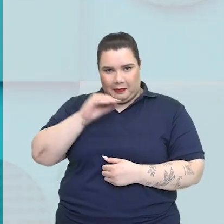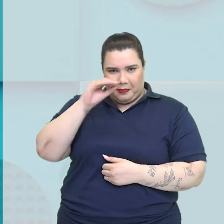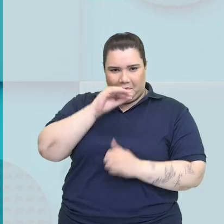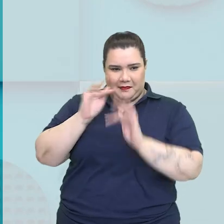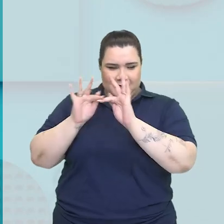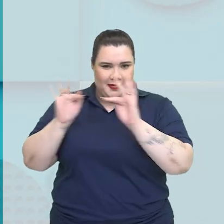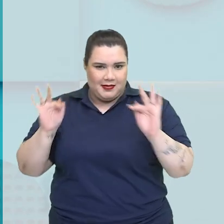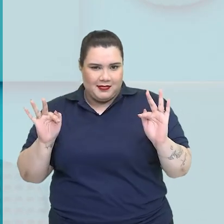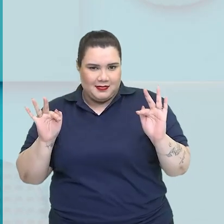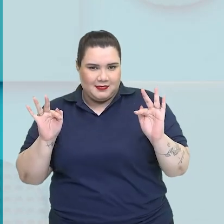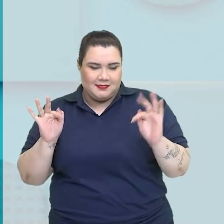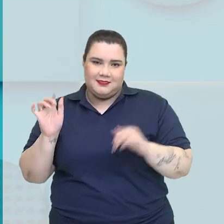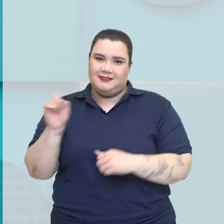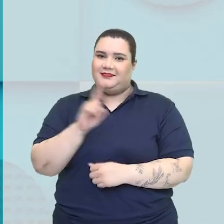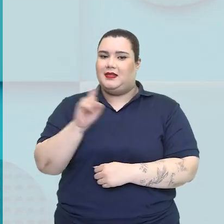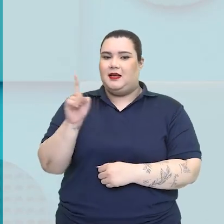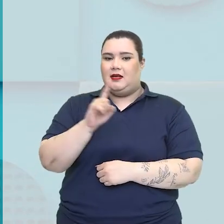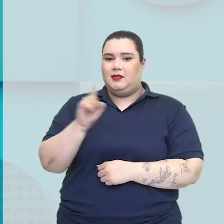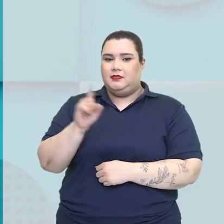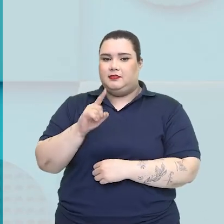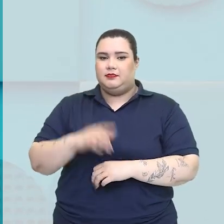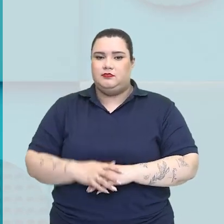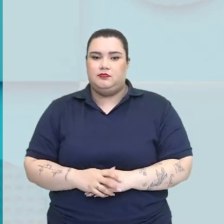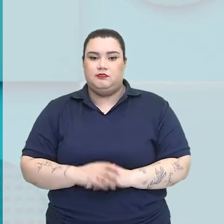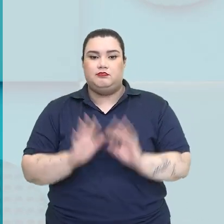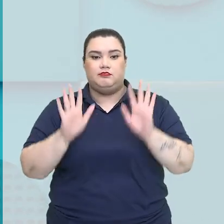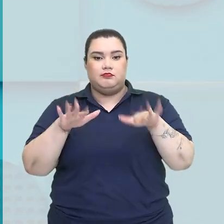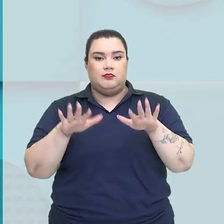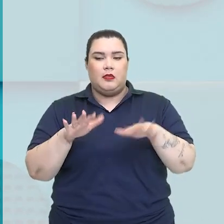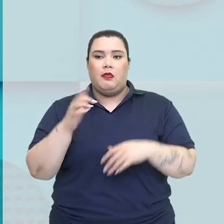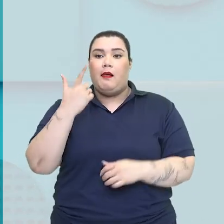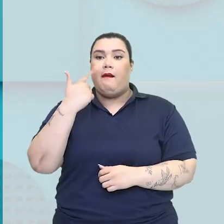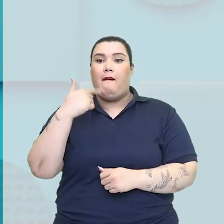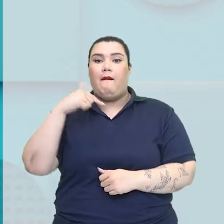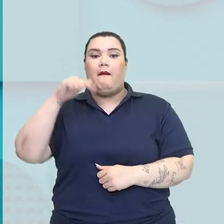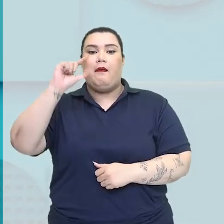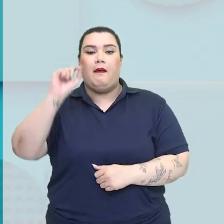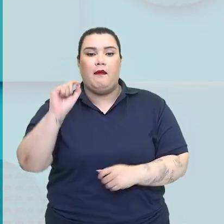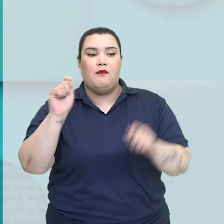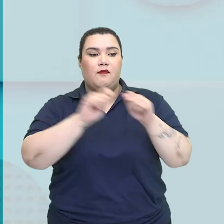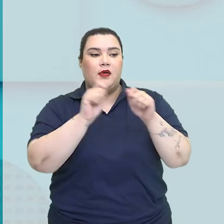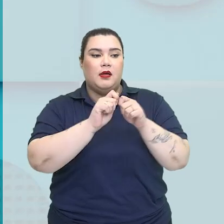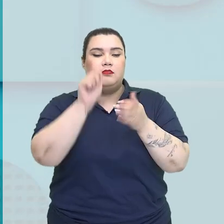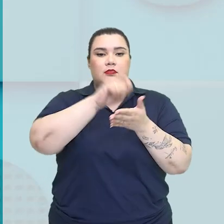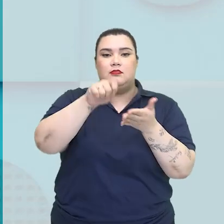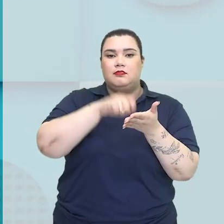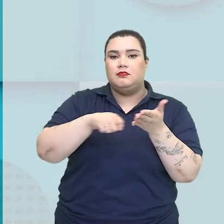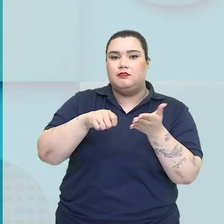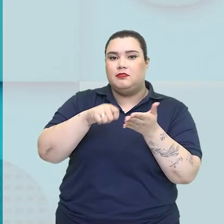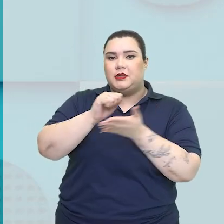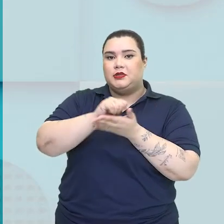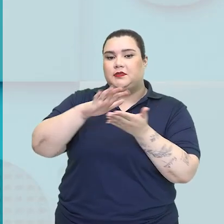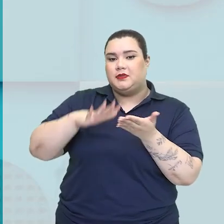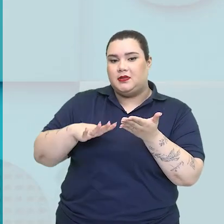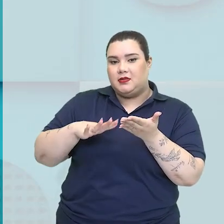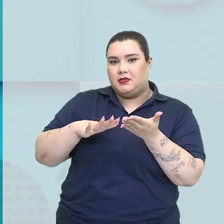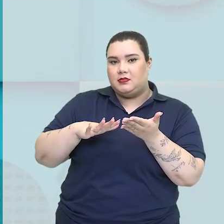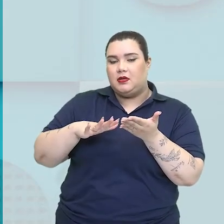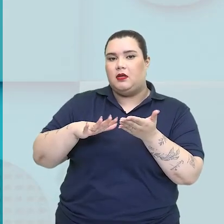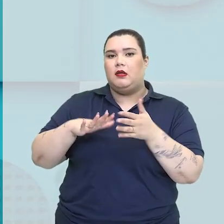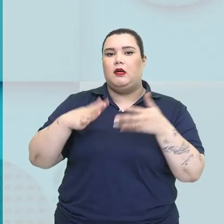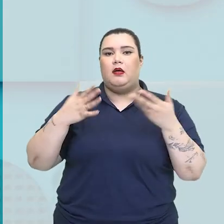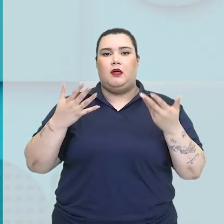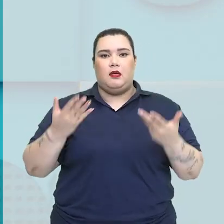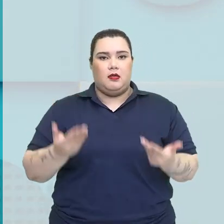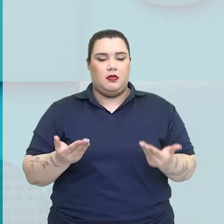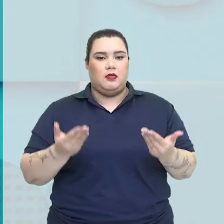para vocês? Não, vou dizer: olha, gente, quem fez o dever de casa? Aí vocês